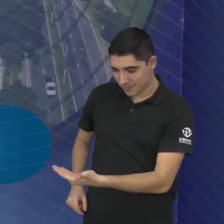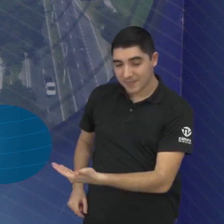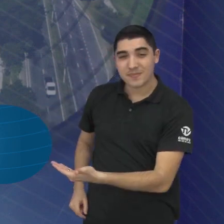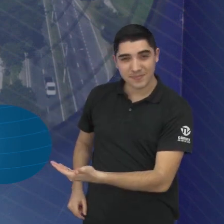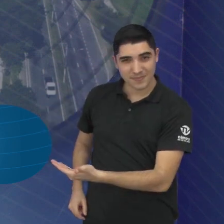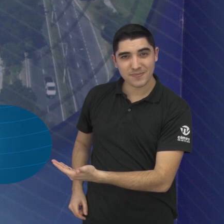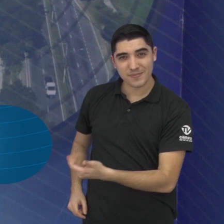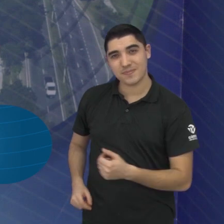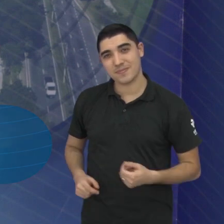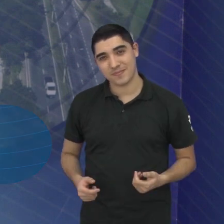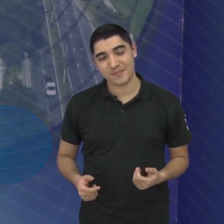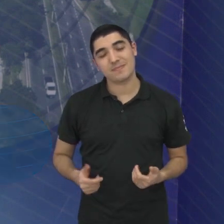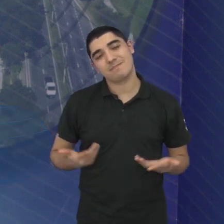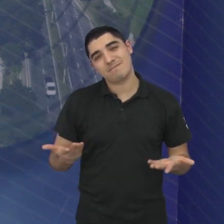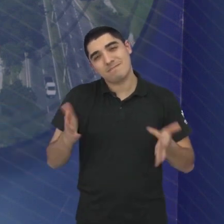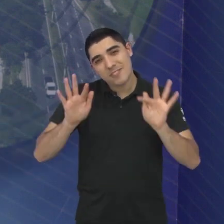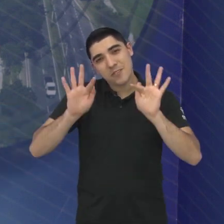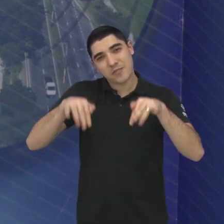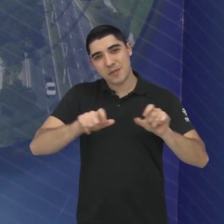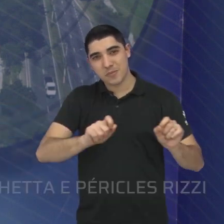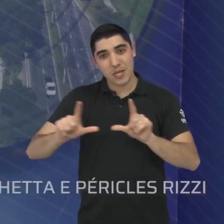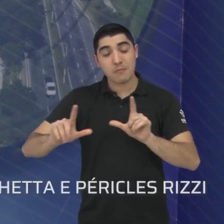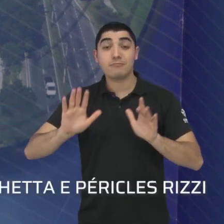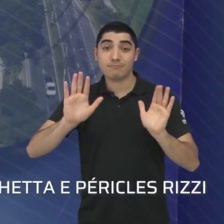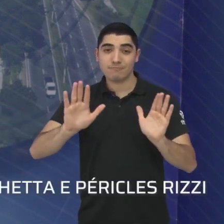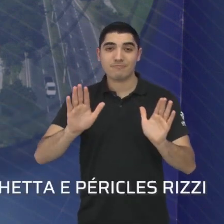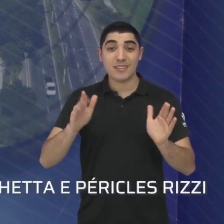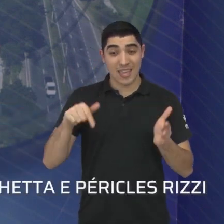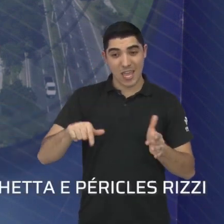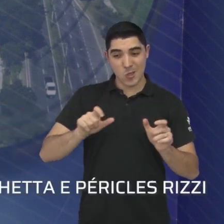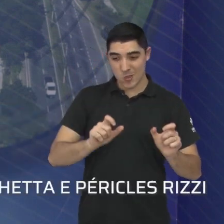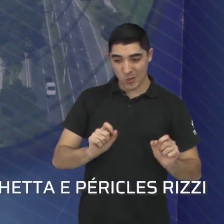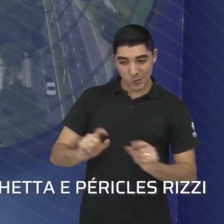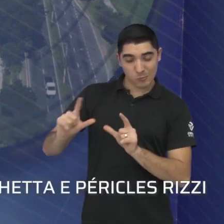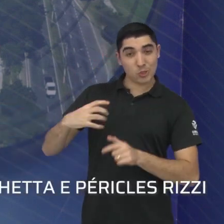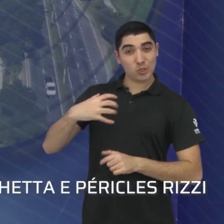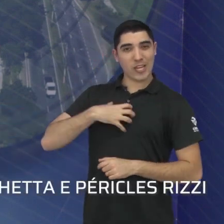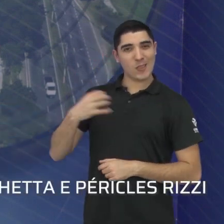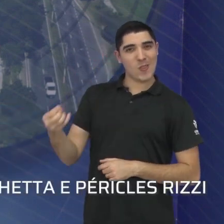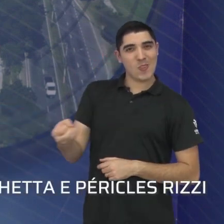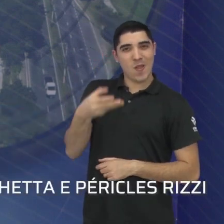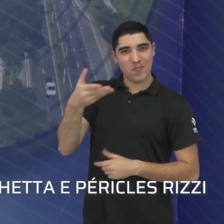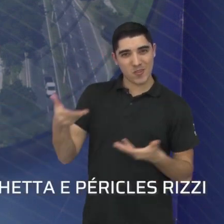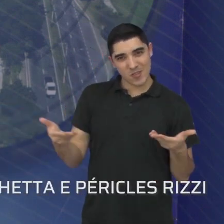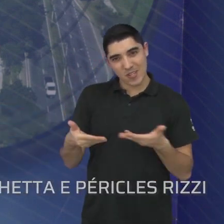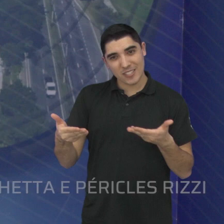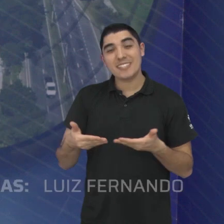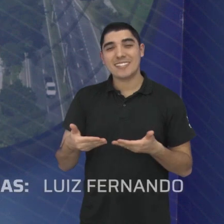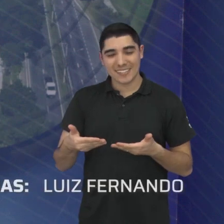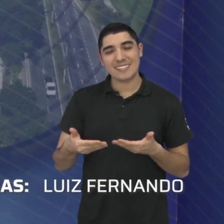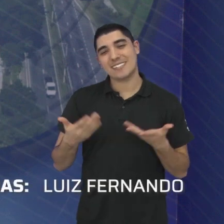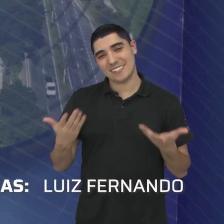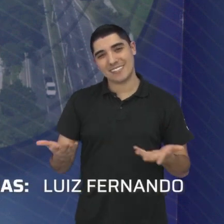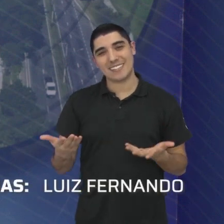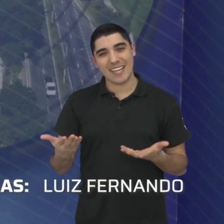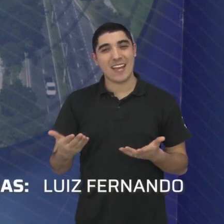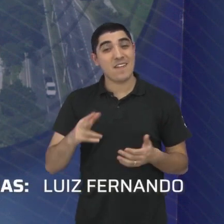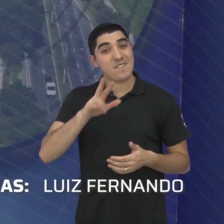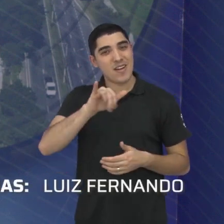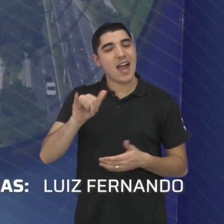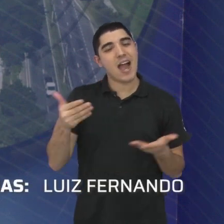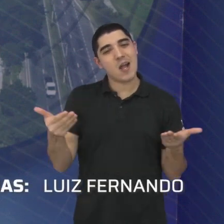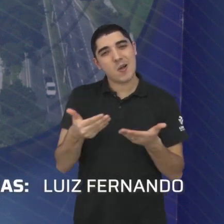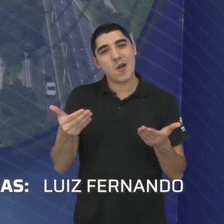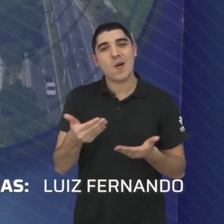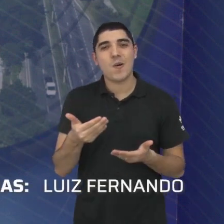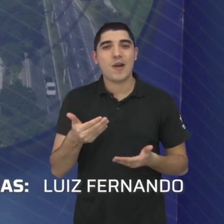o @TV Câmara SJC. Eu fico por aqui nesse novo formato do Diálogos da Cidade, né? Nova roupagem, que